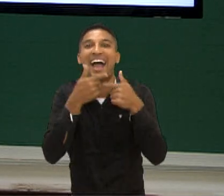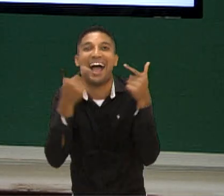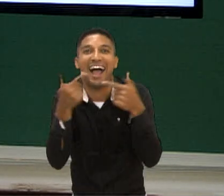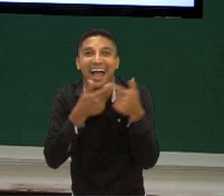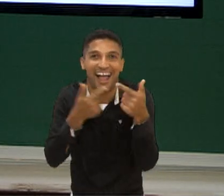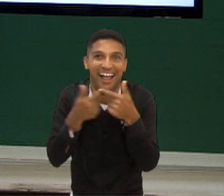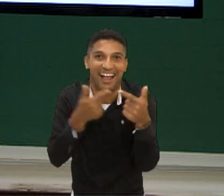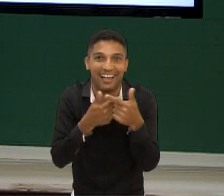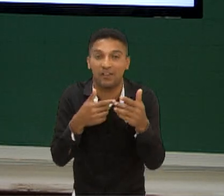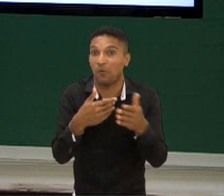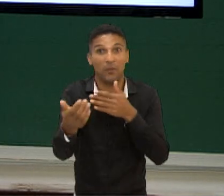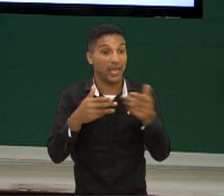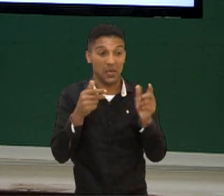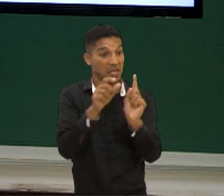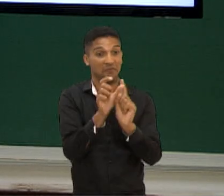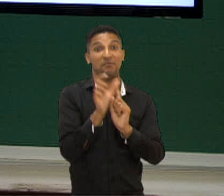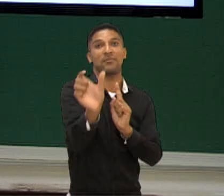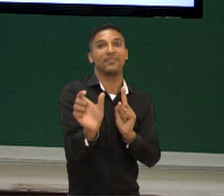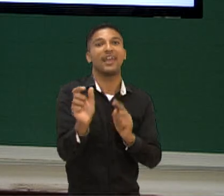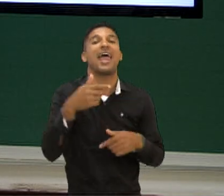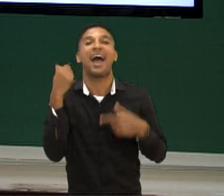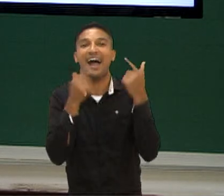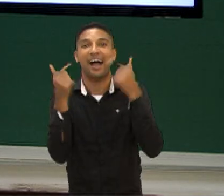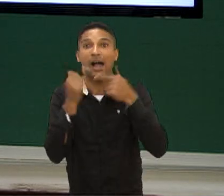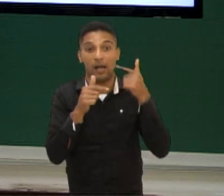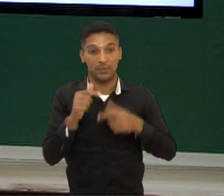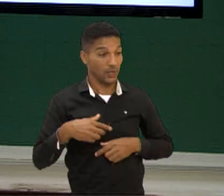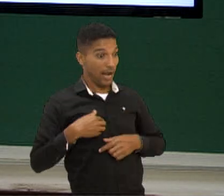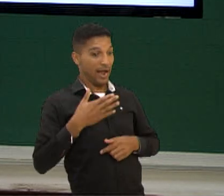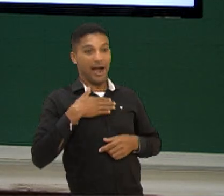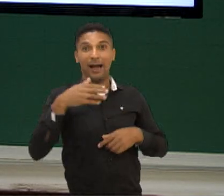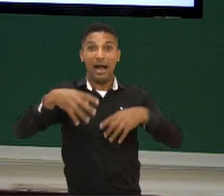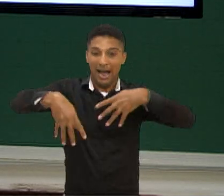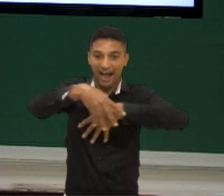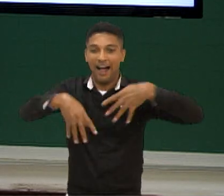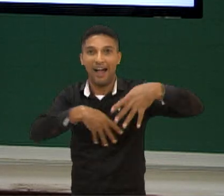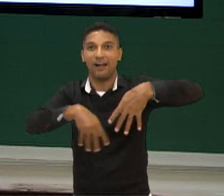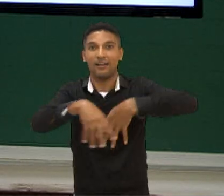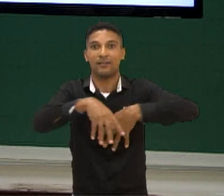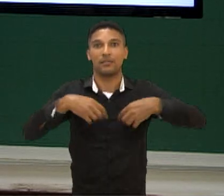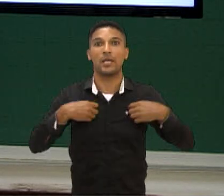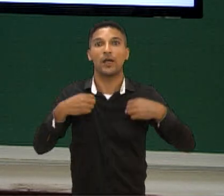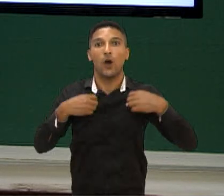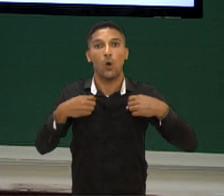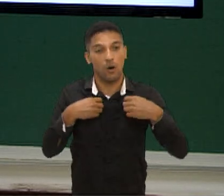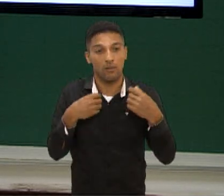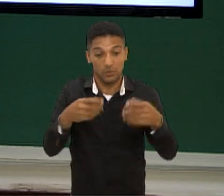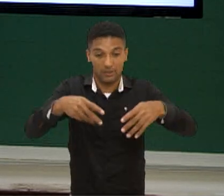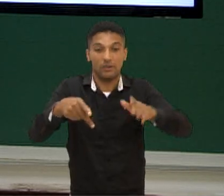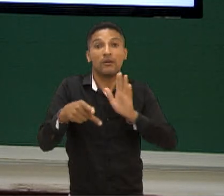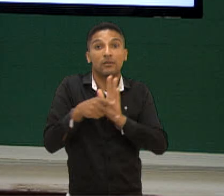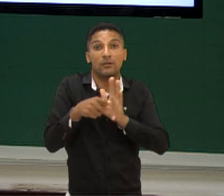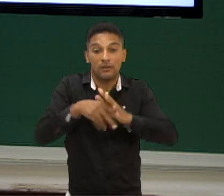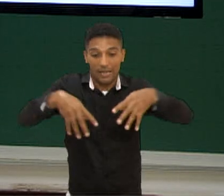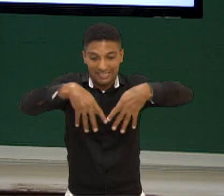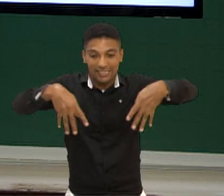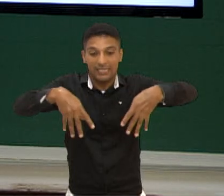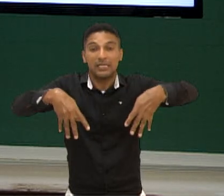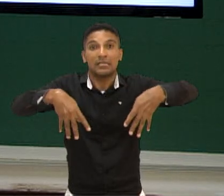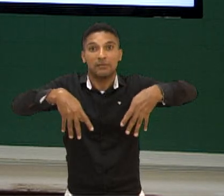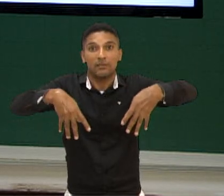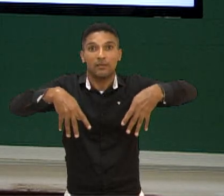as pessoas também, né, passaram a se vestir dessa forma. Como já é uma brincadeira, então todo mundo entra